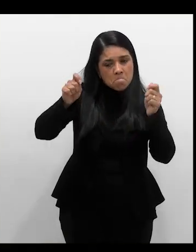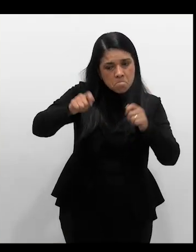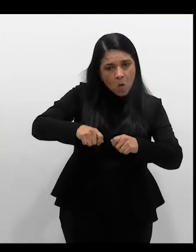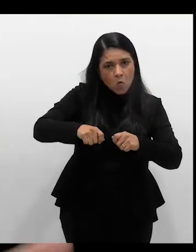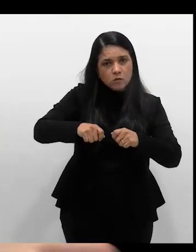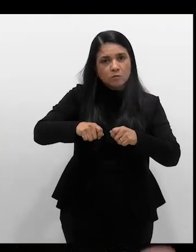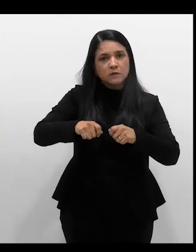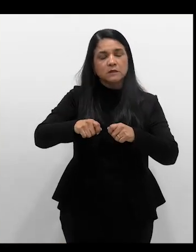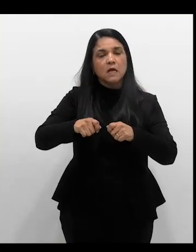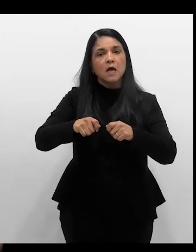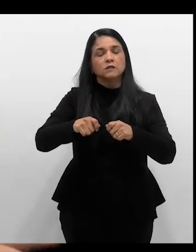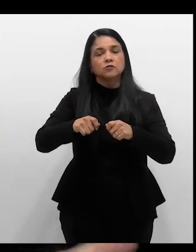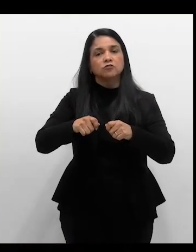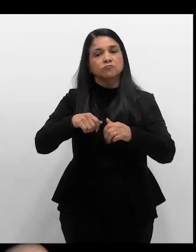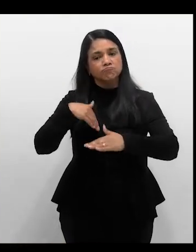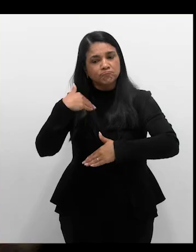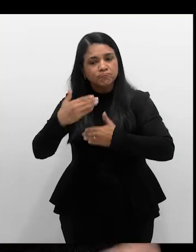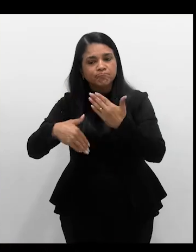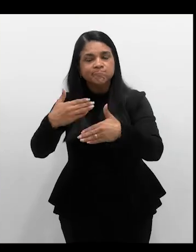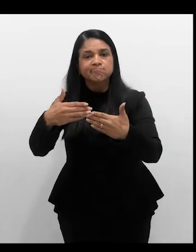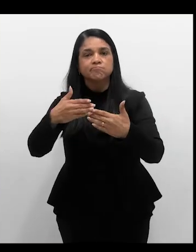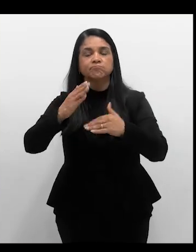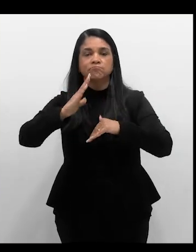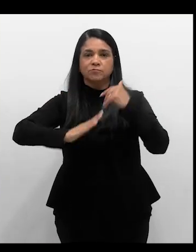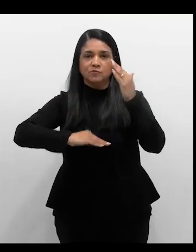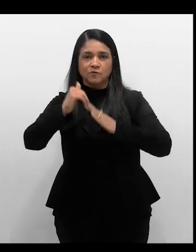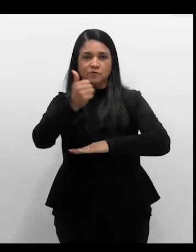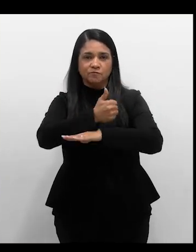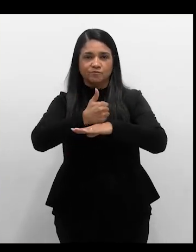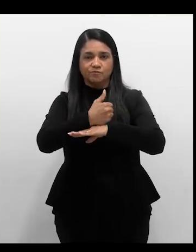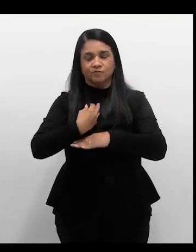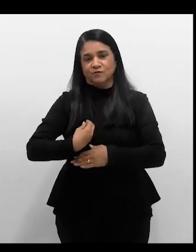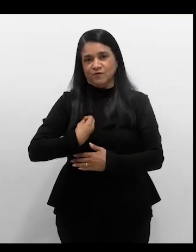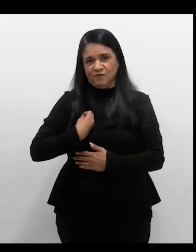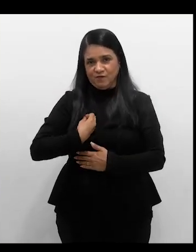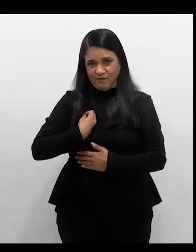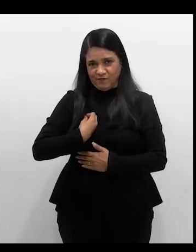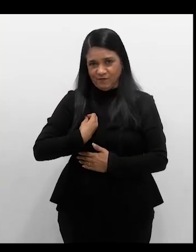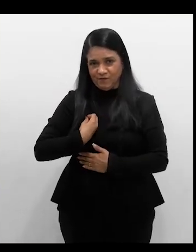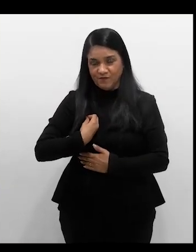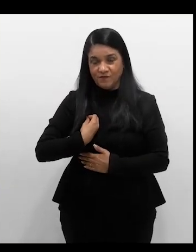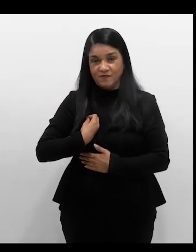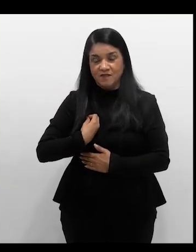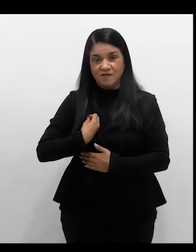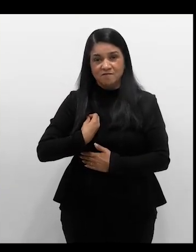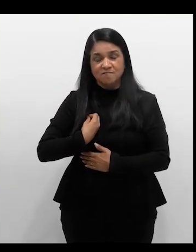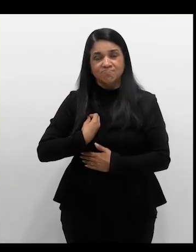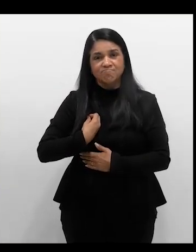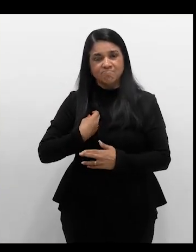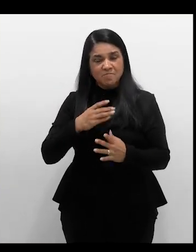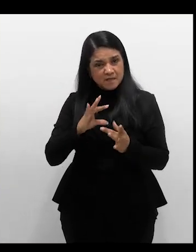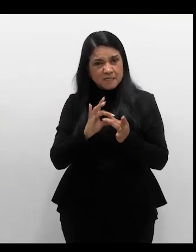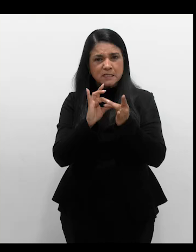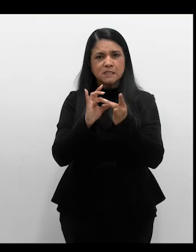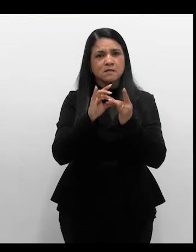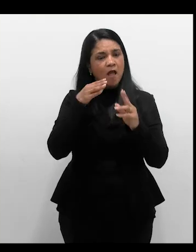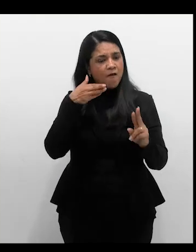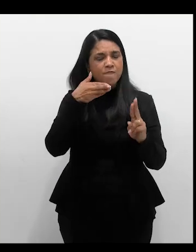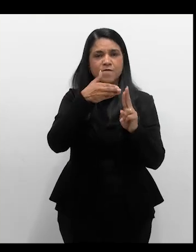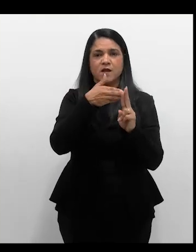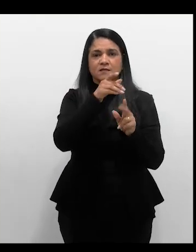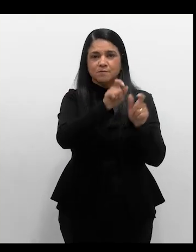viabilidade e a possibilidade de me estabelecer e de continuar mantendo vivo o meu trabalho. Me seguro nas minhas